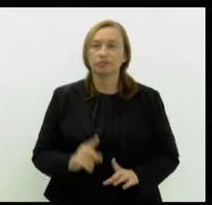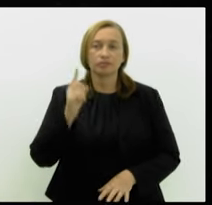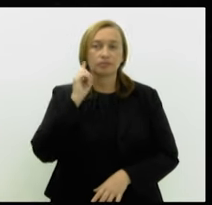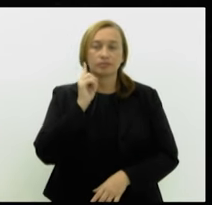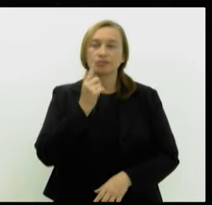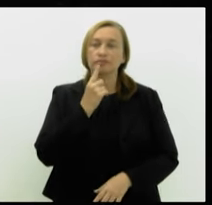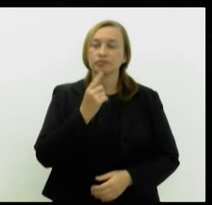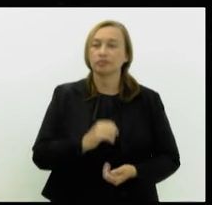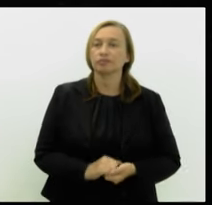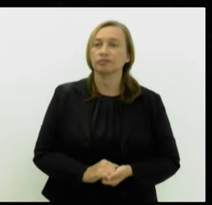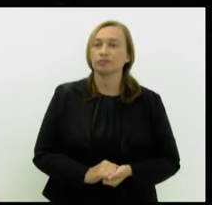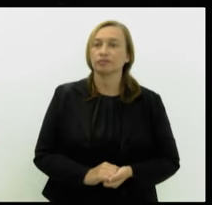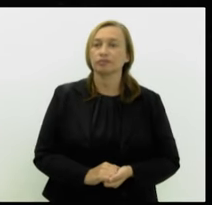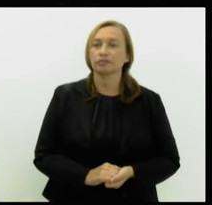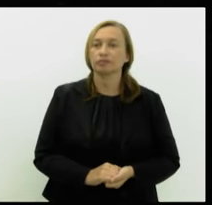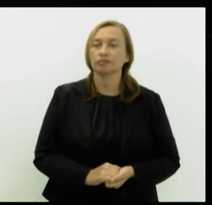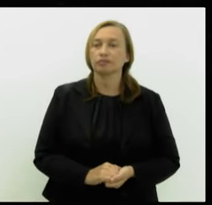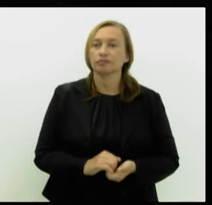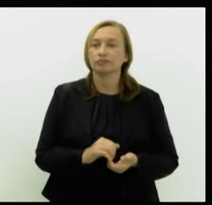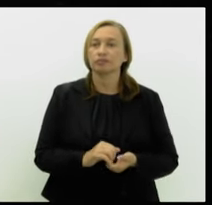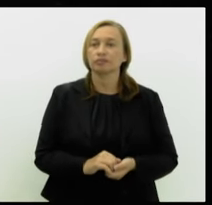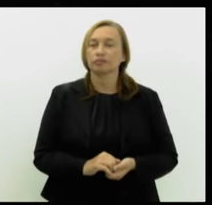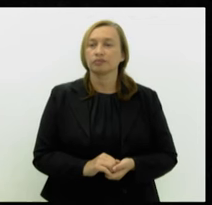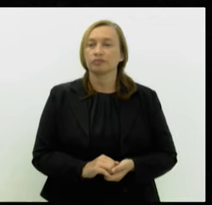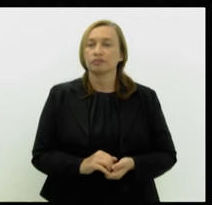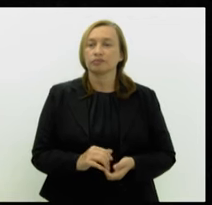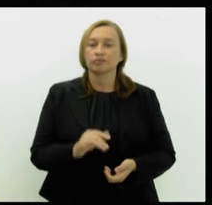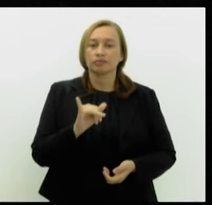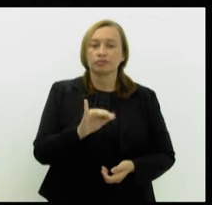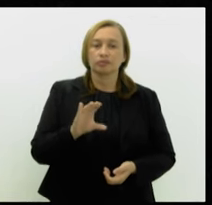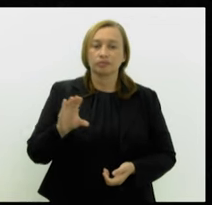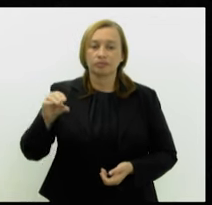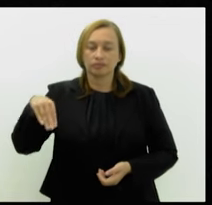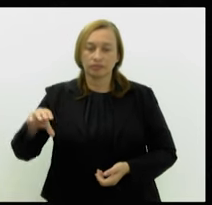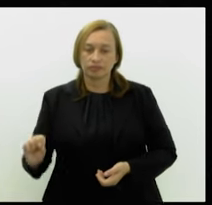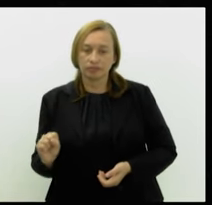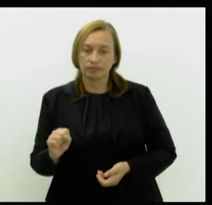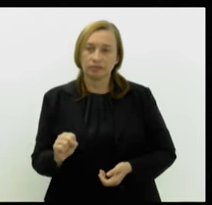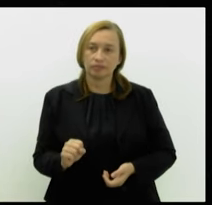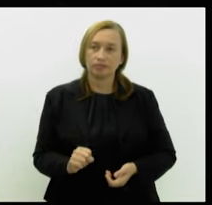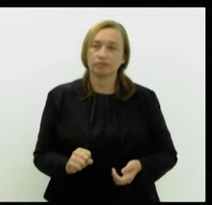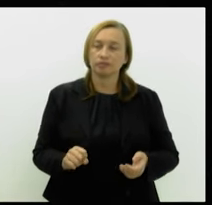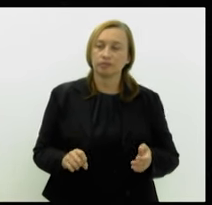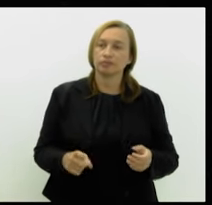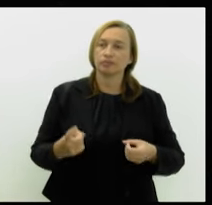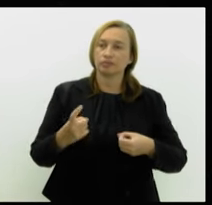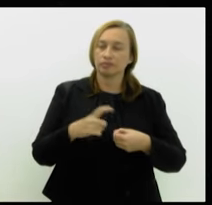no convênio que concede isenção fiscal de ICMS, que é o convênio do ICMS